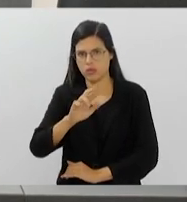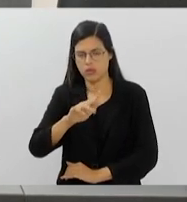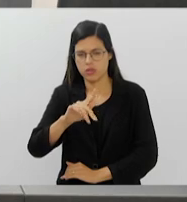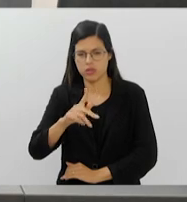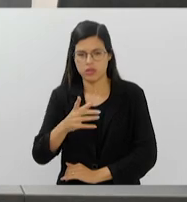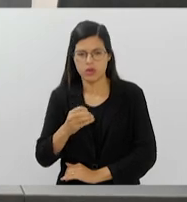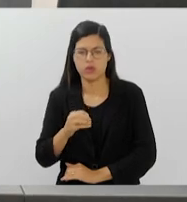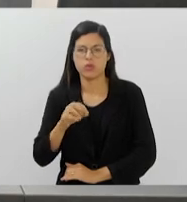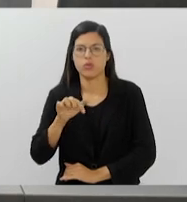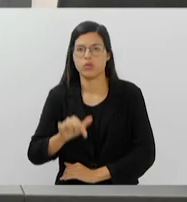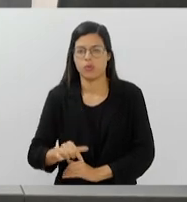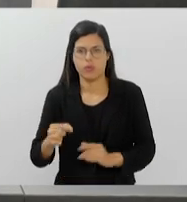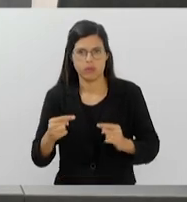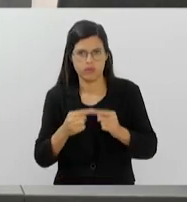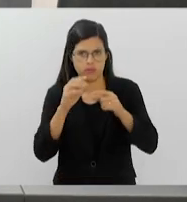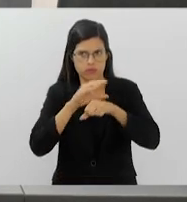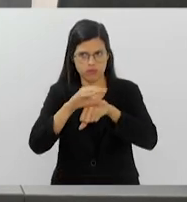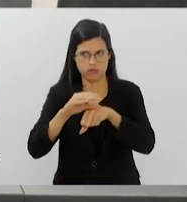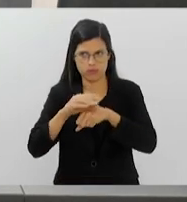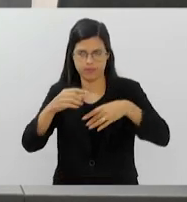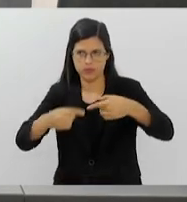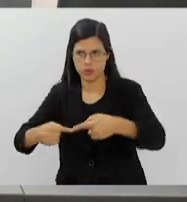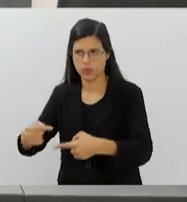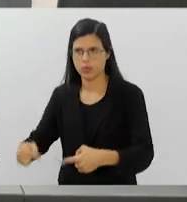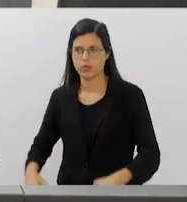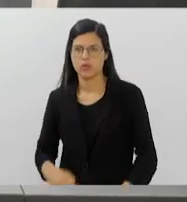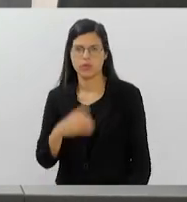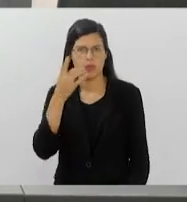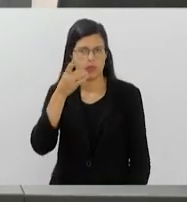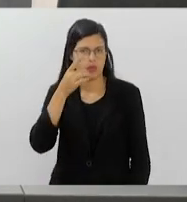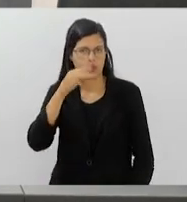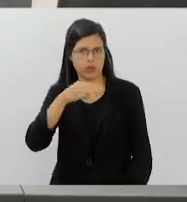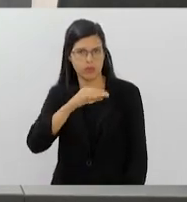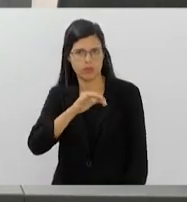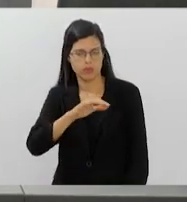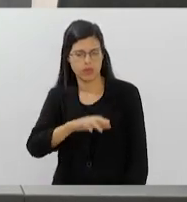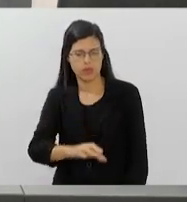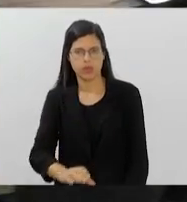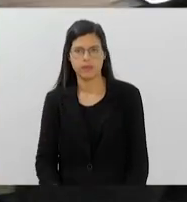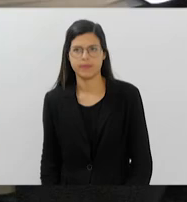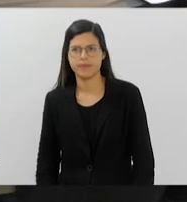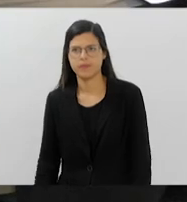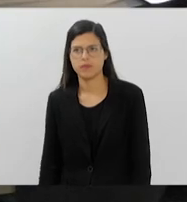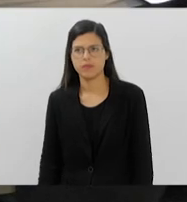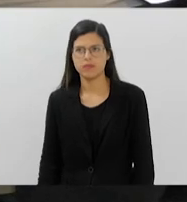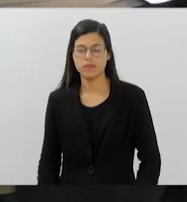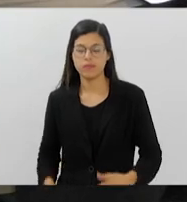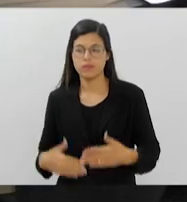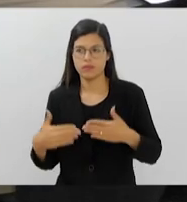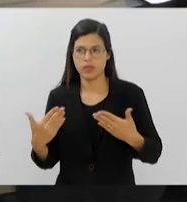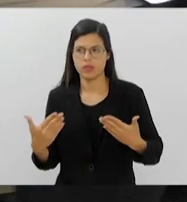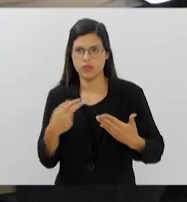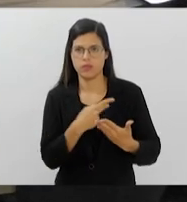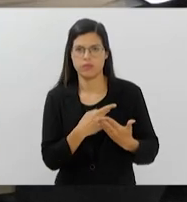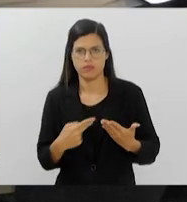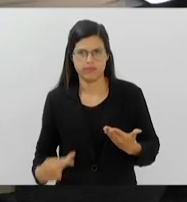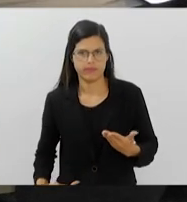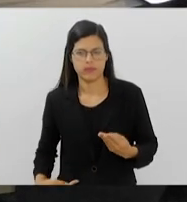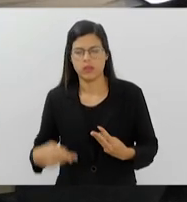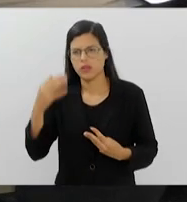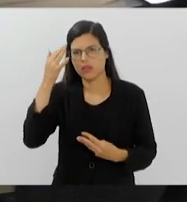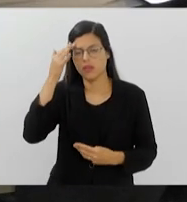autos, é pela constitucionalidade em discussão. Para discutir, deputado Mink. Presidente, eu